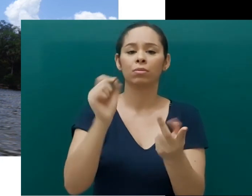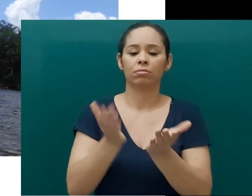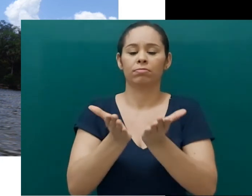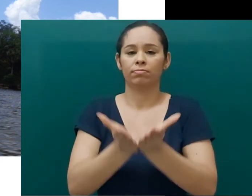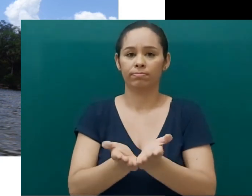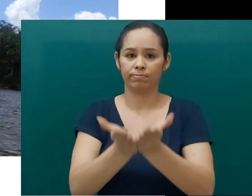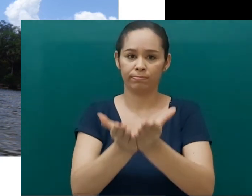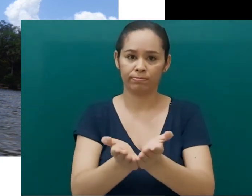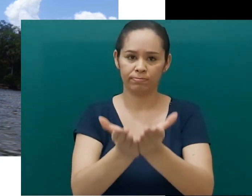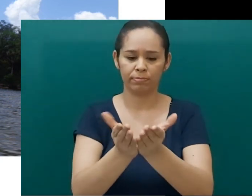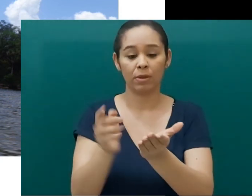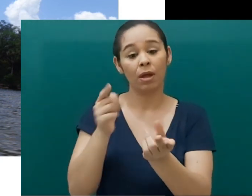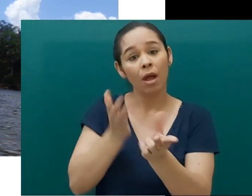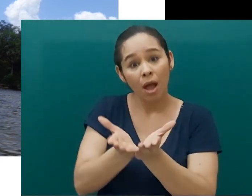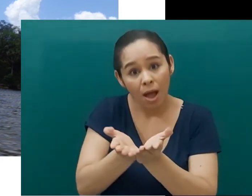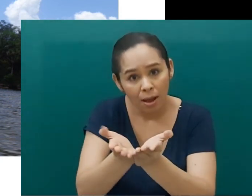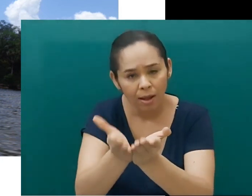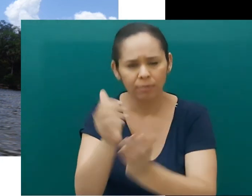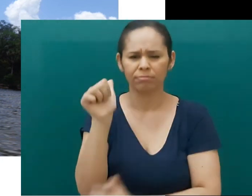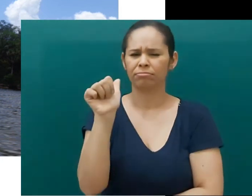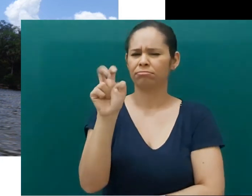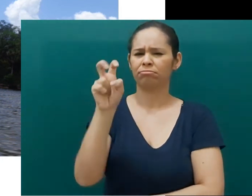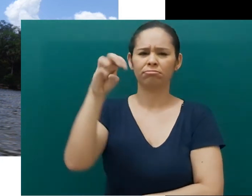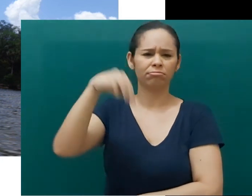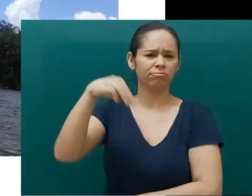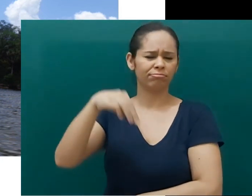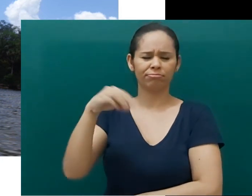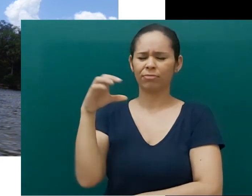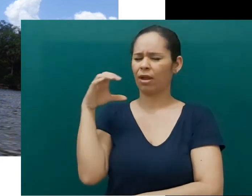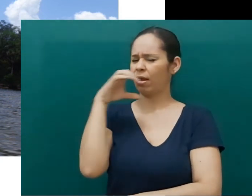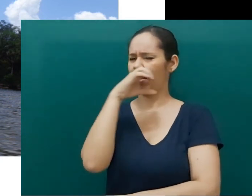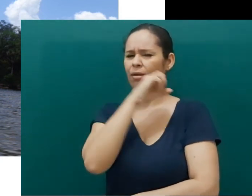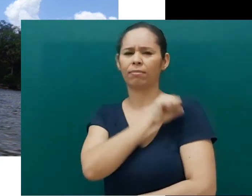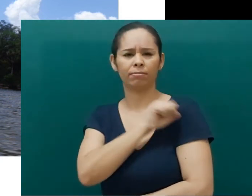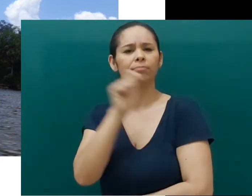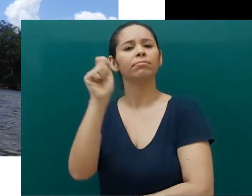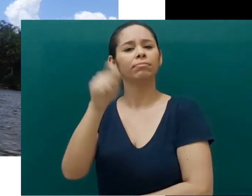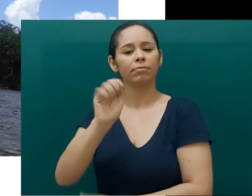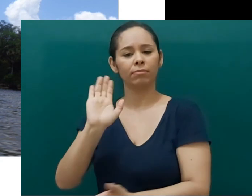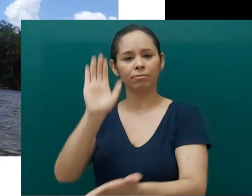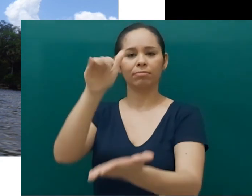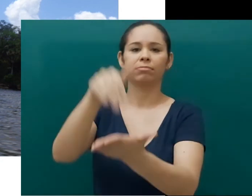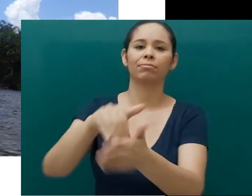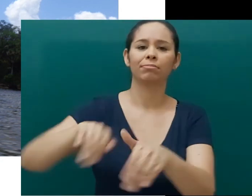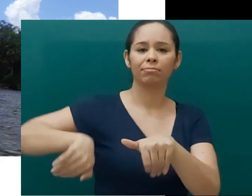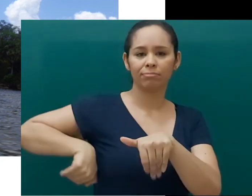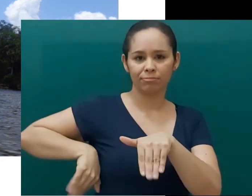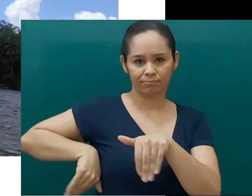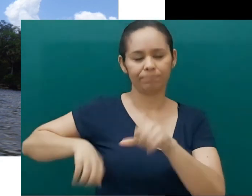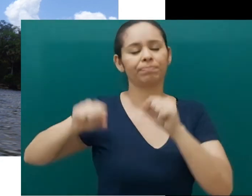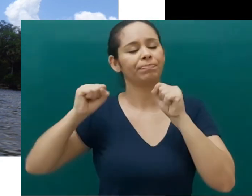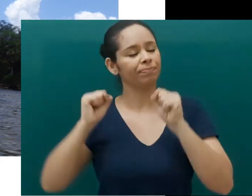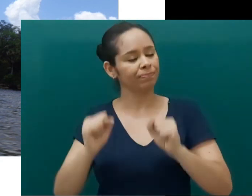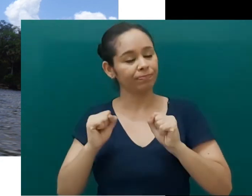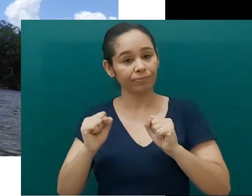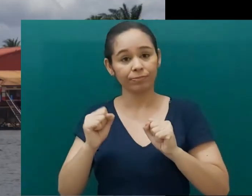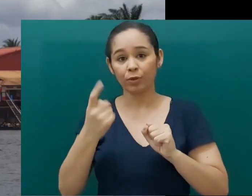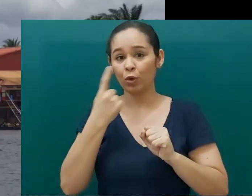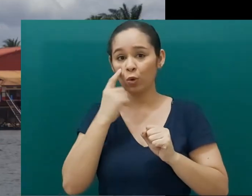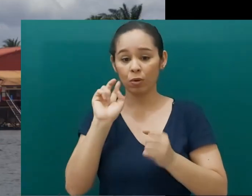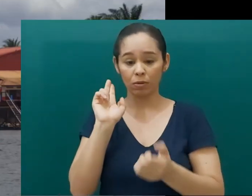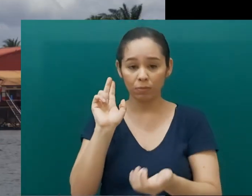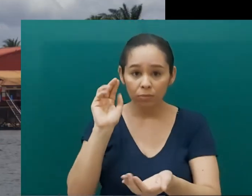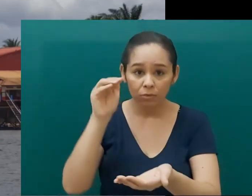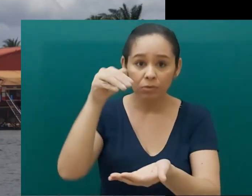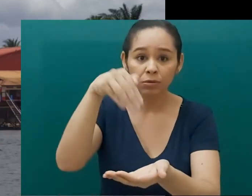Você leva em torno de 15 minutos para chegar do Brasil até a Guiana. E quando você chega